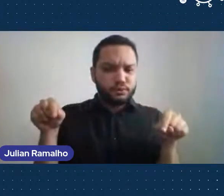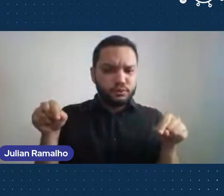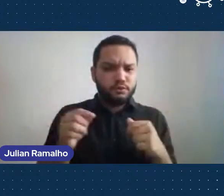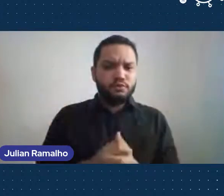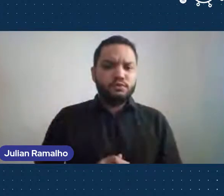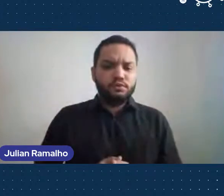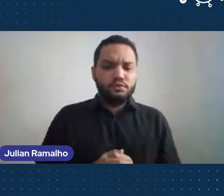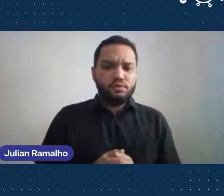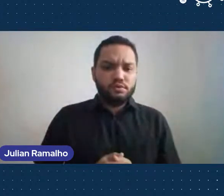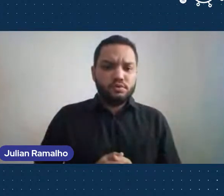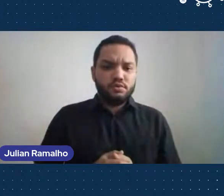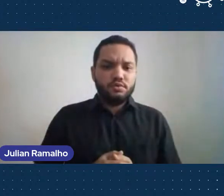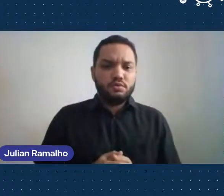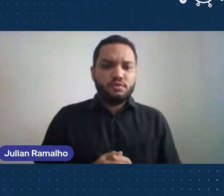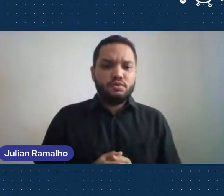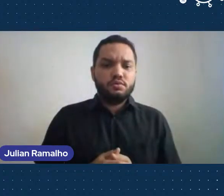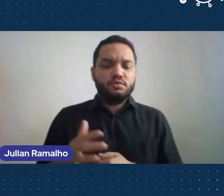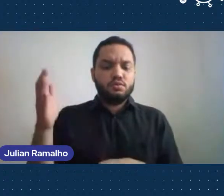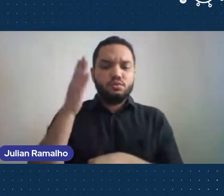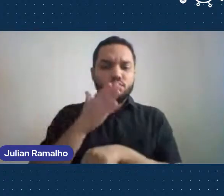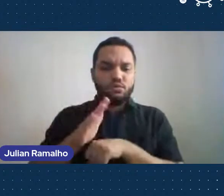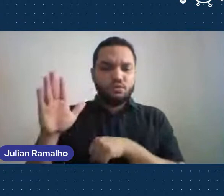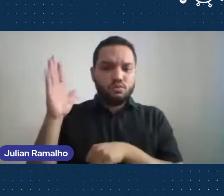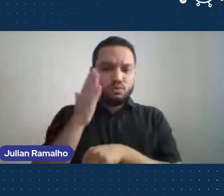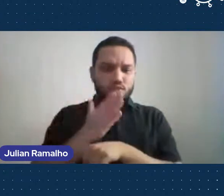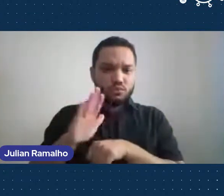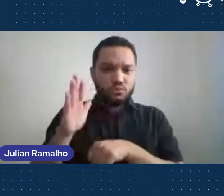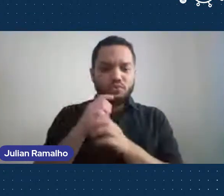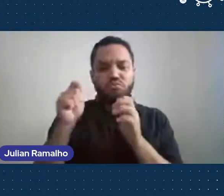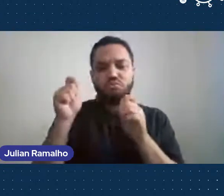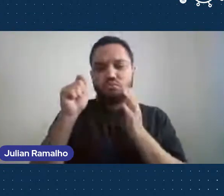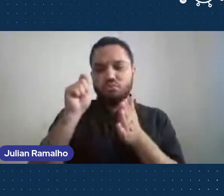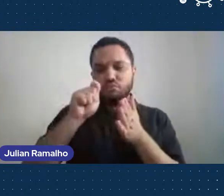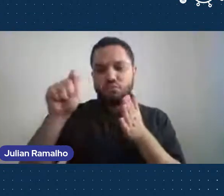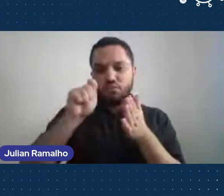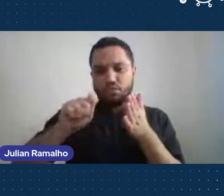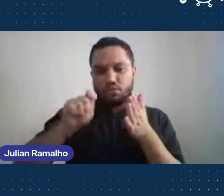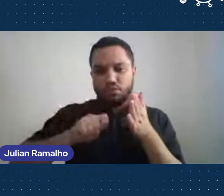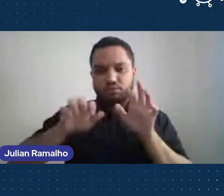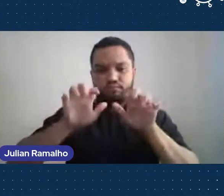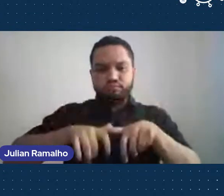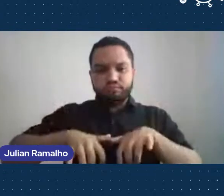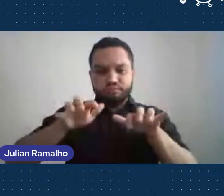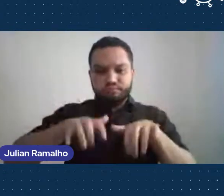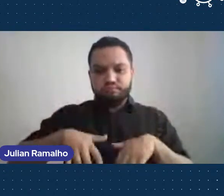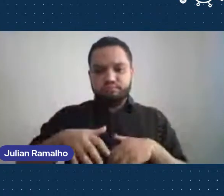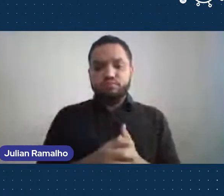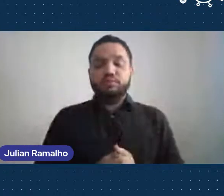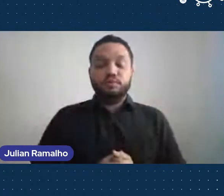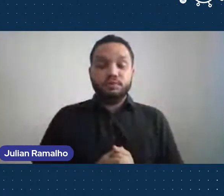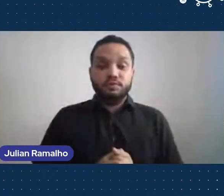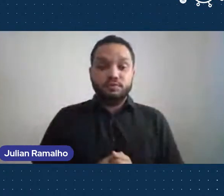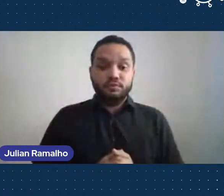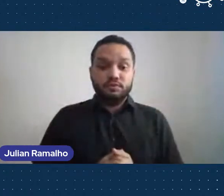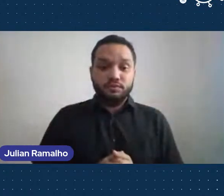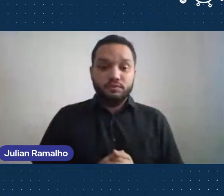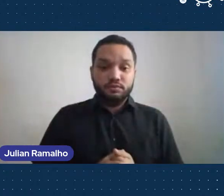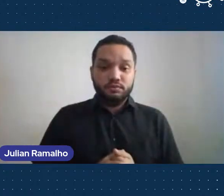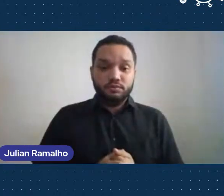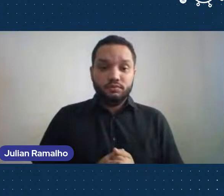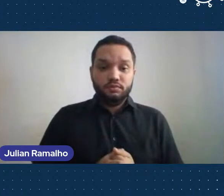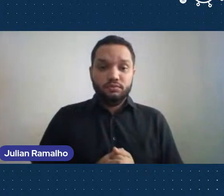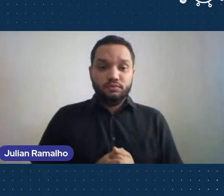de exercício de escrita em relação a esse gênero, né? Existe